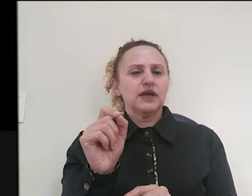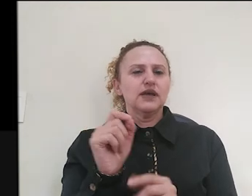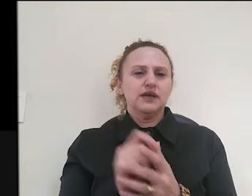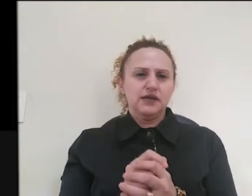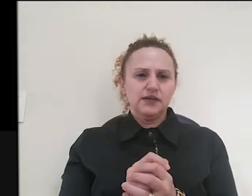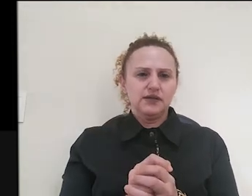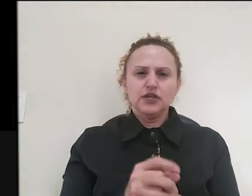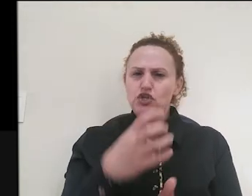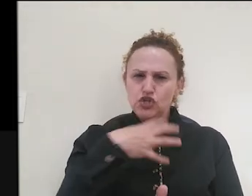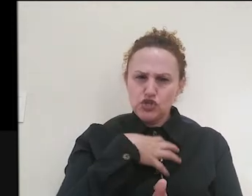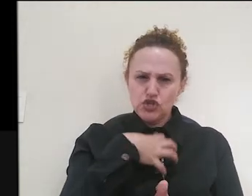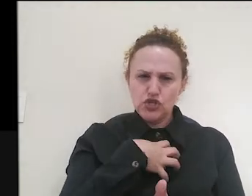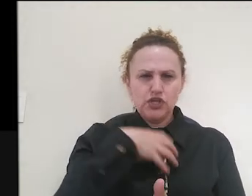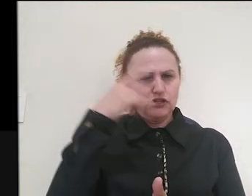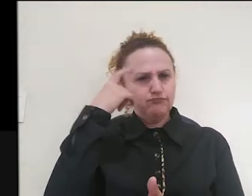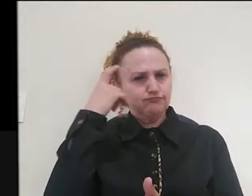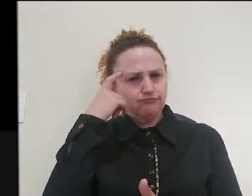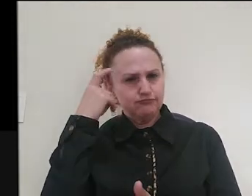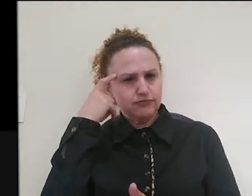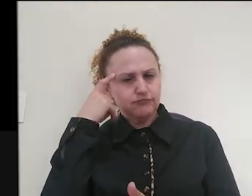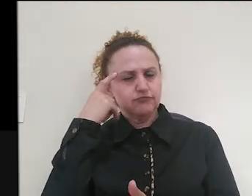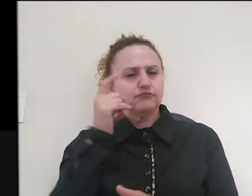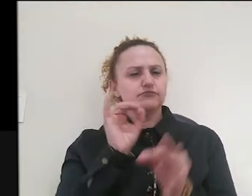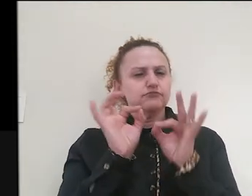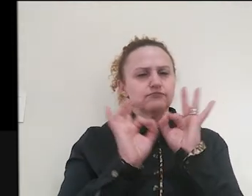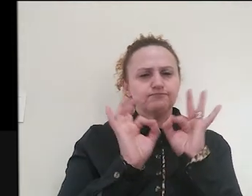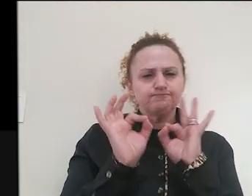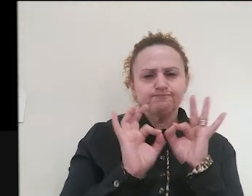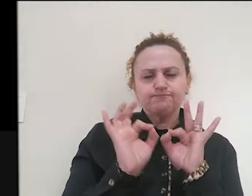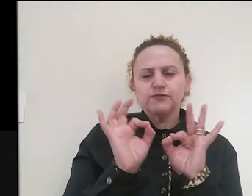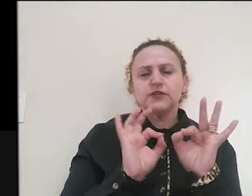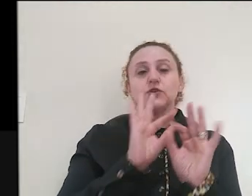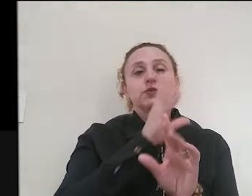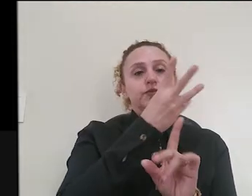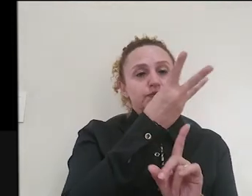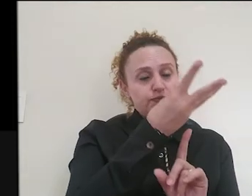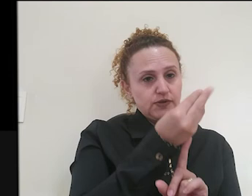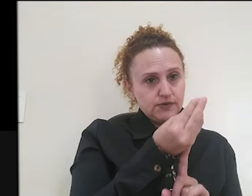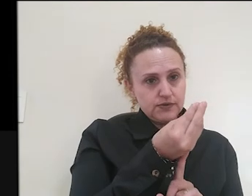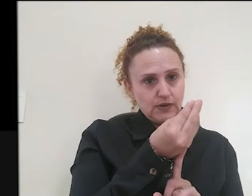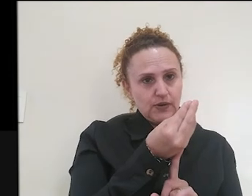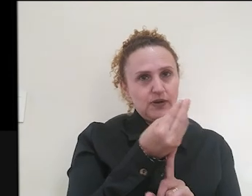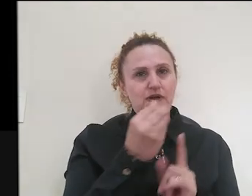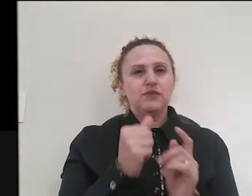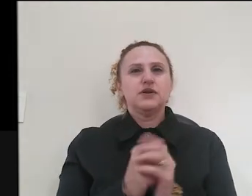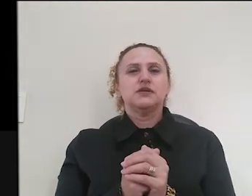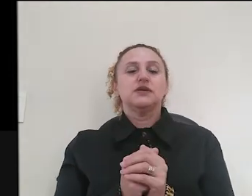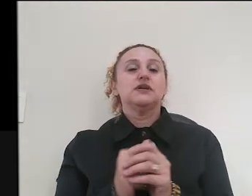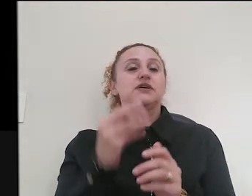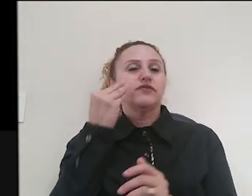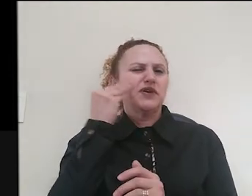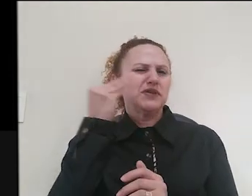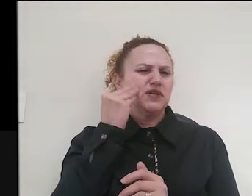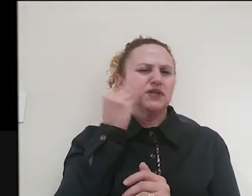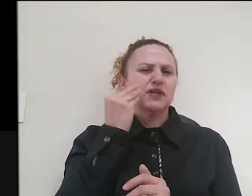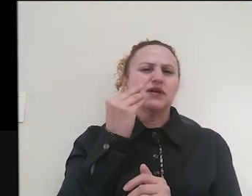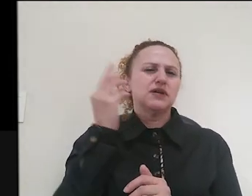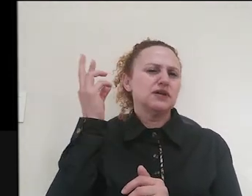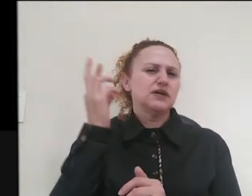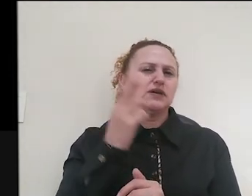pincelada rápida, né? Nesse inacabamento das obras, é o Constantin Guy, né? Ele vai tentar responder a